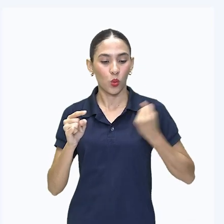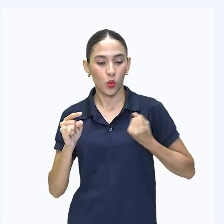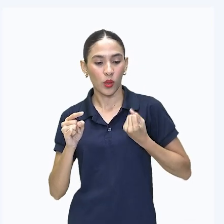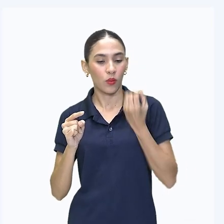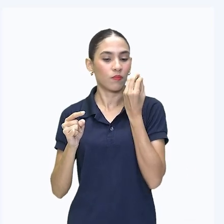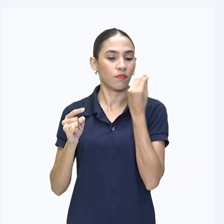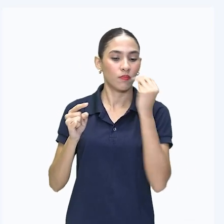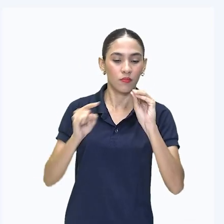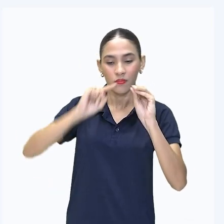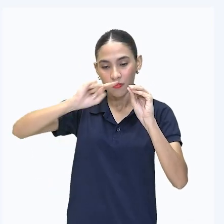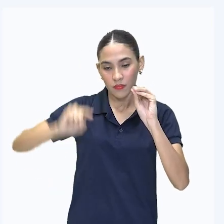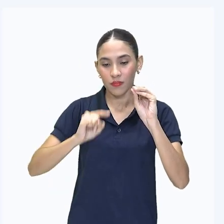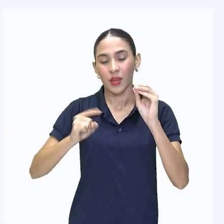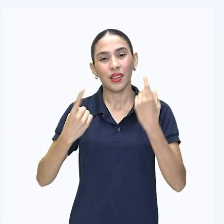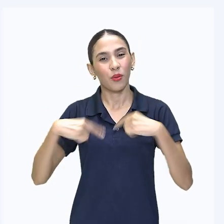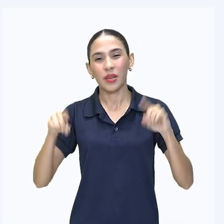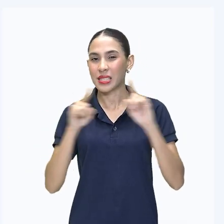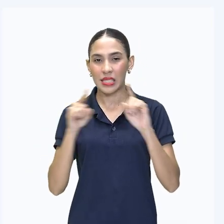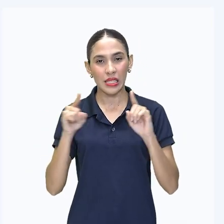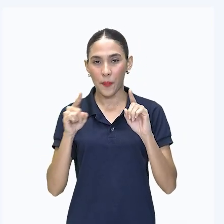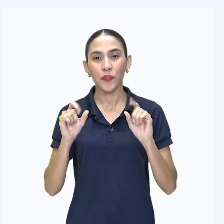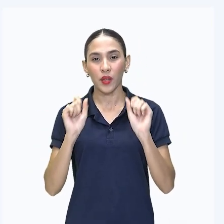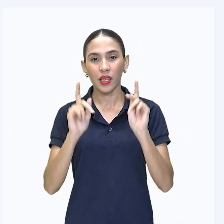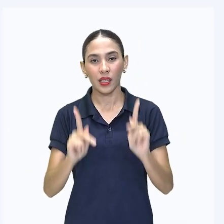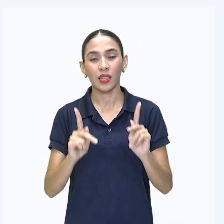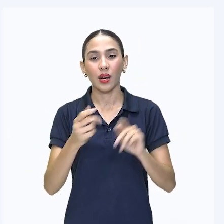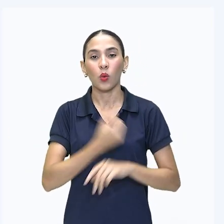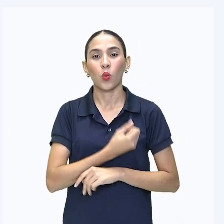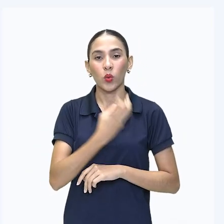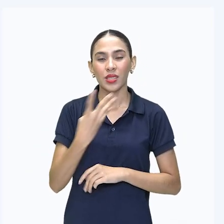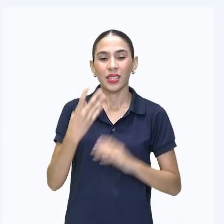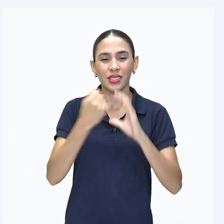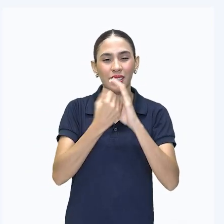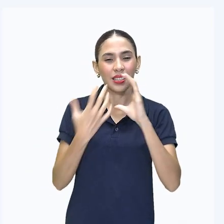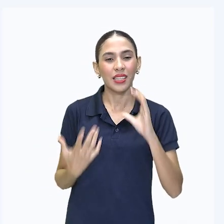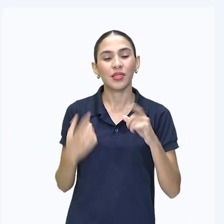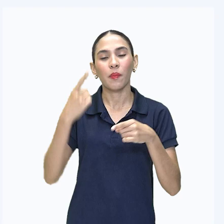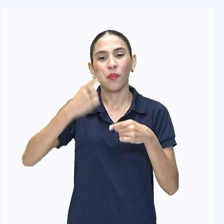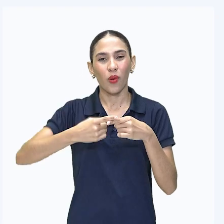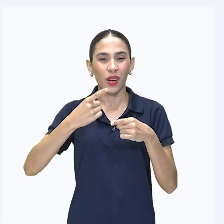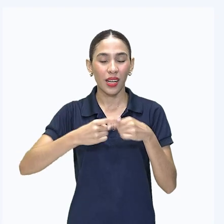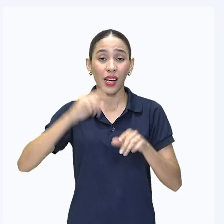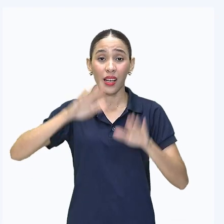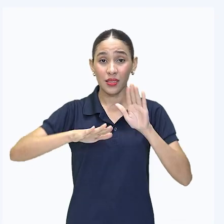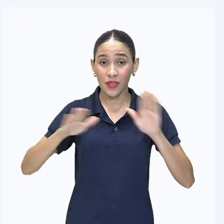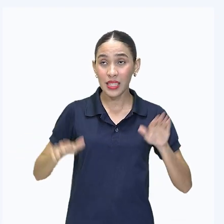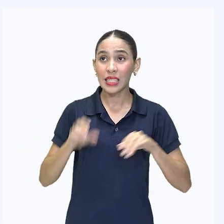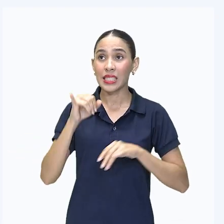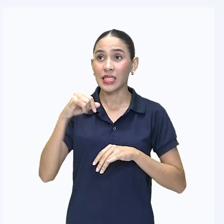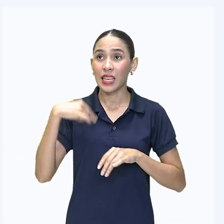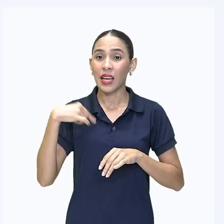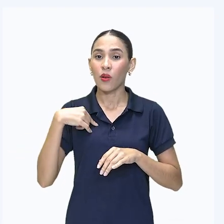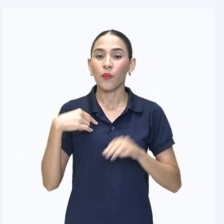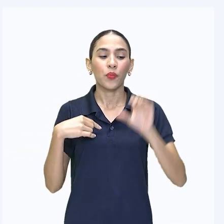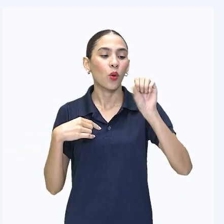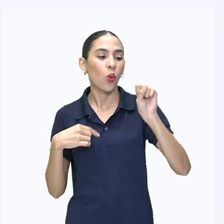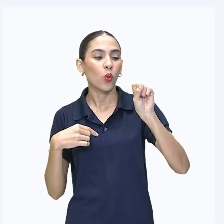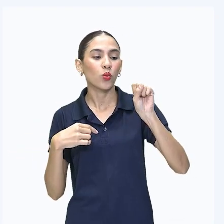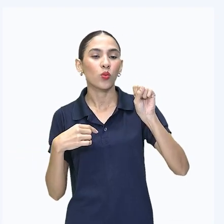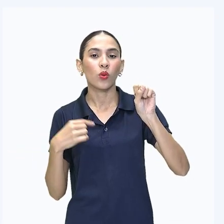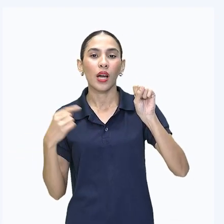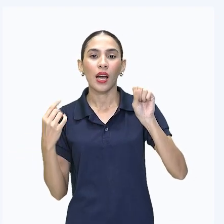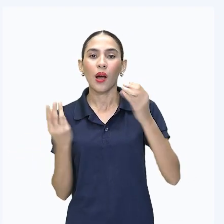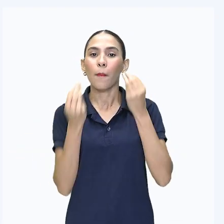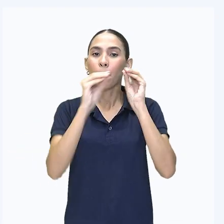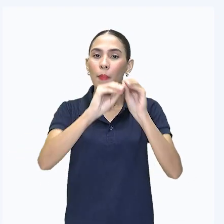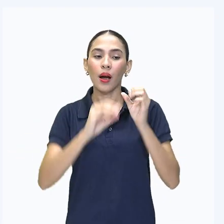e prestar atenção nesse tamanho de quantidade de caracteres, porque, por exemplo, se ele tirar 8 e você digitar